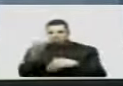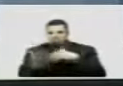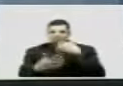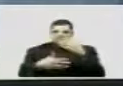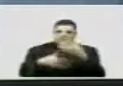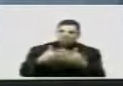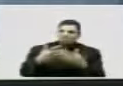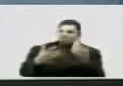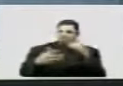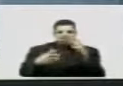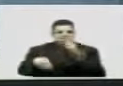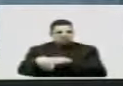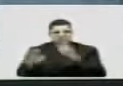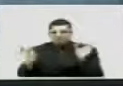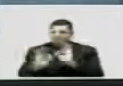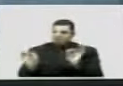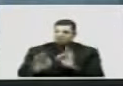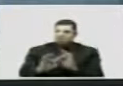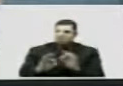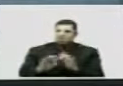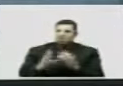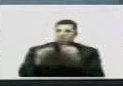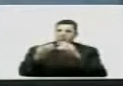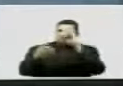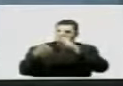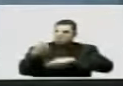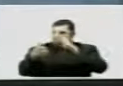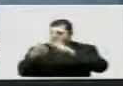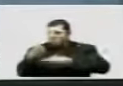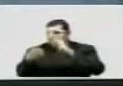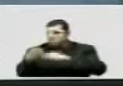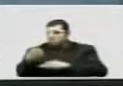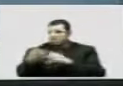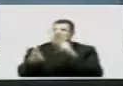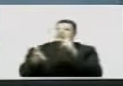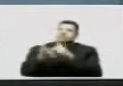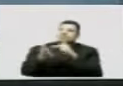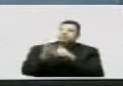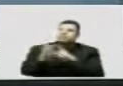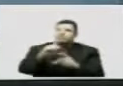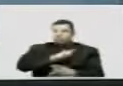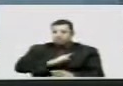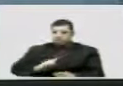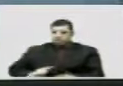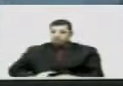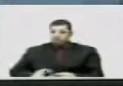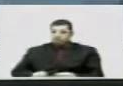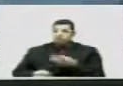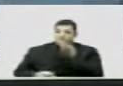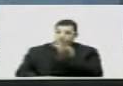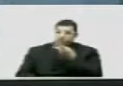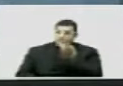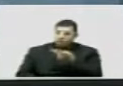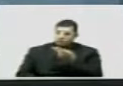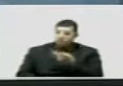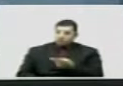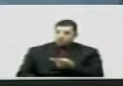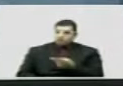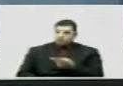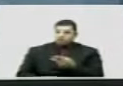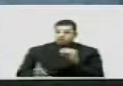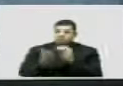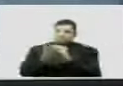burocracia, não dá tempo, é muito documento. Na verdade, o governo trata